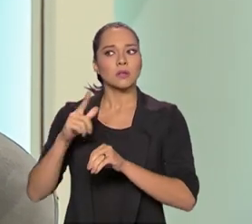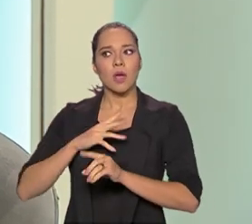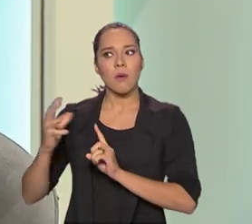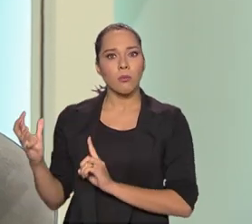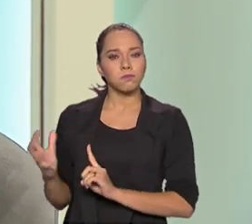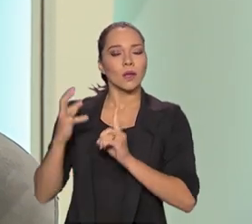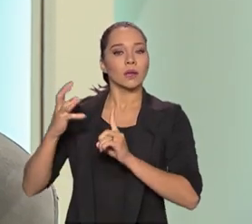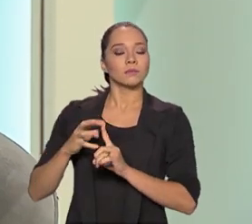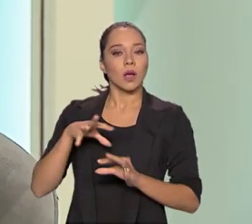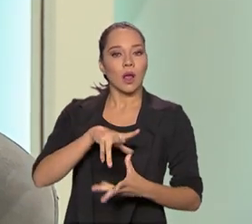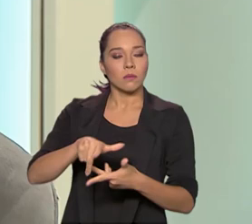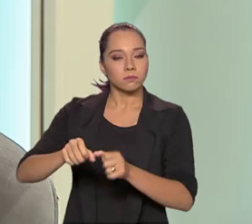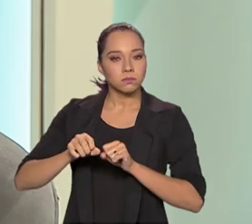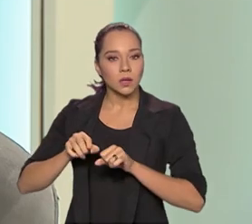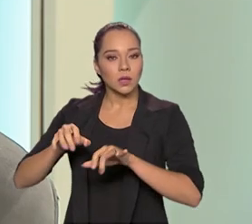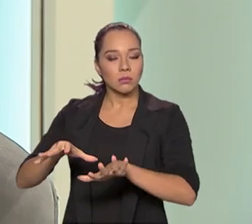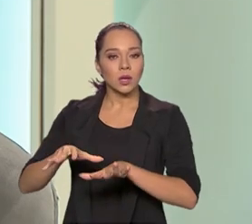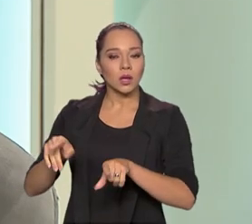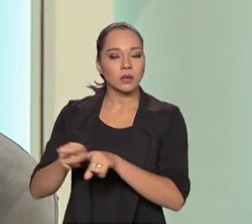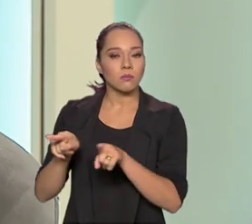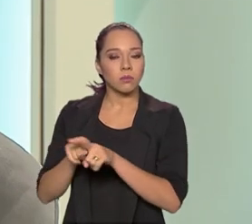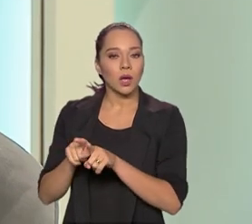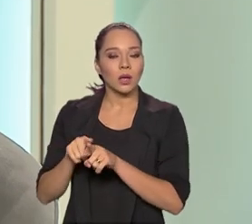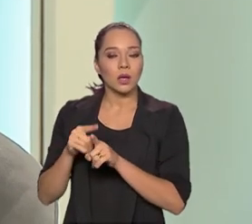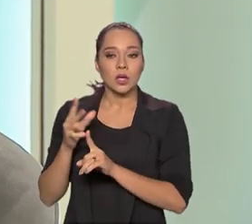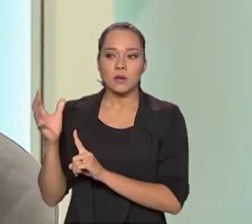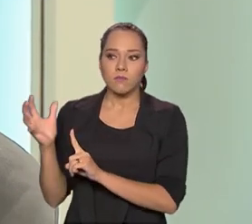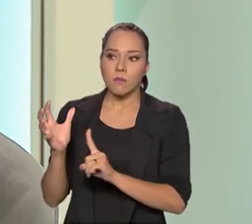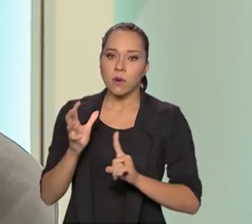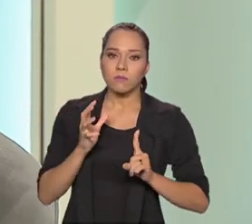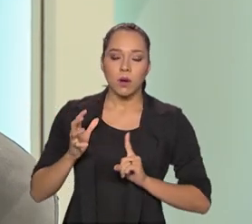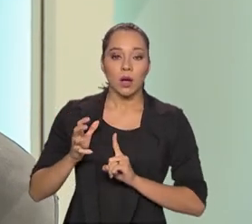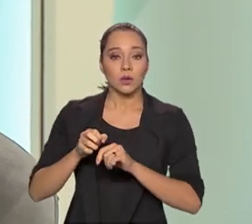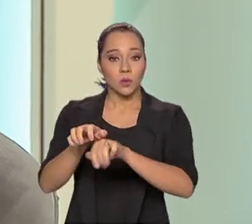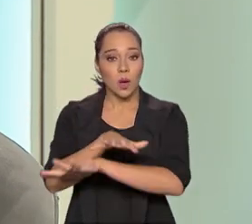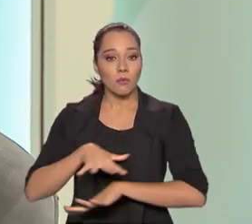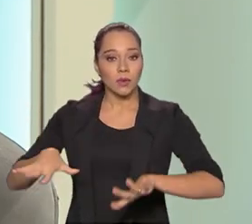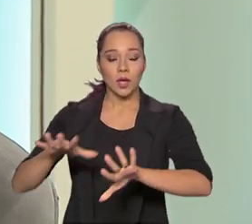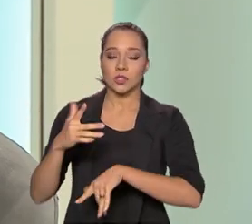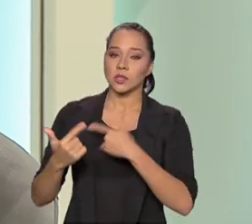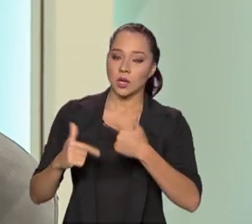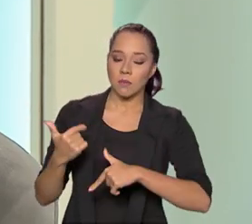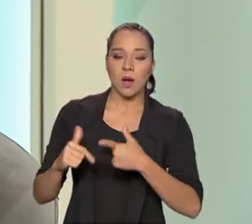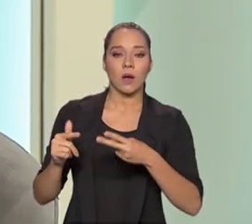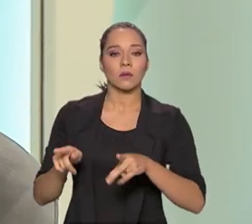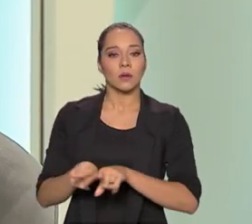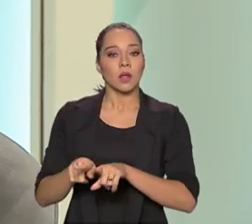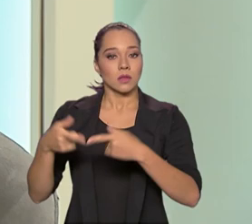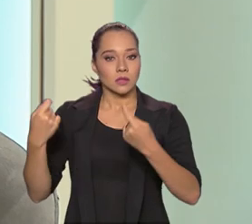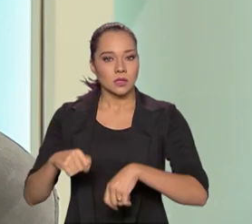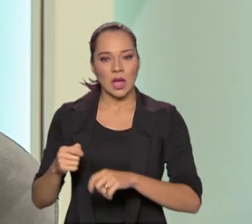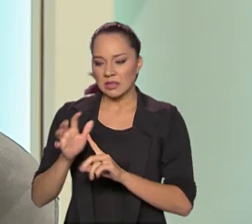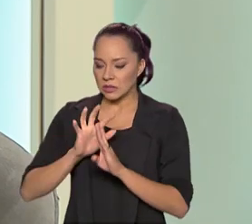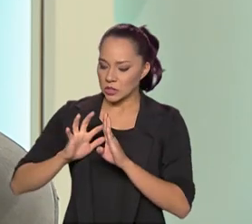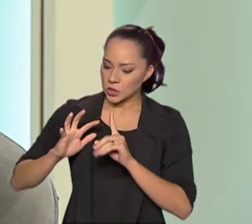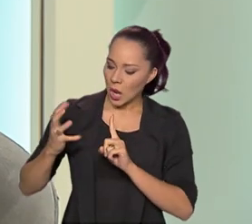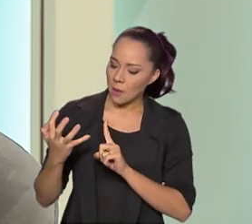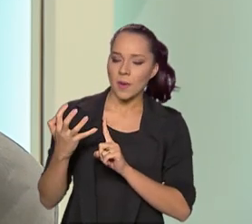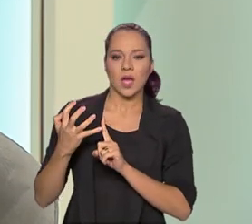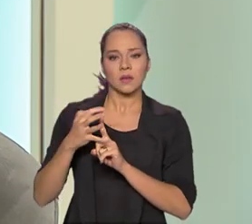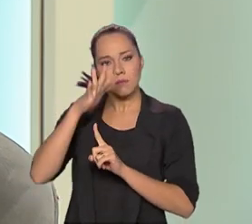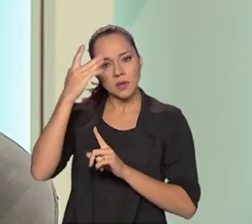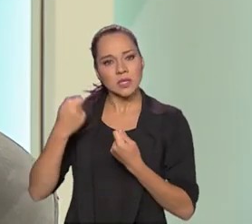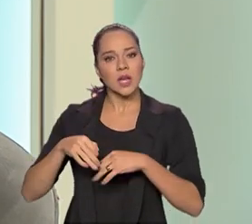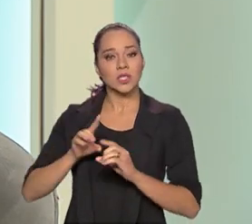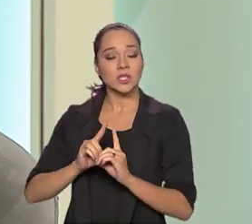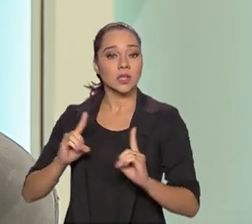impactados pela pandemia e os seus reflexos, sobretudo no ambiente de trabalho, a necessidade de isolamento e de